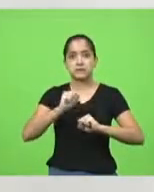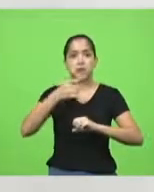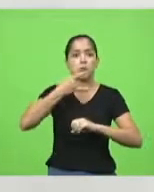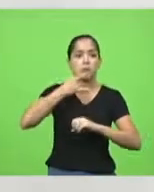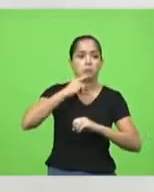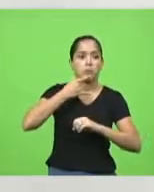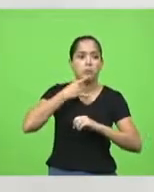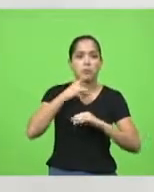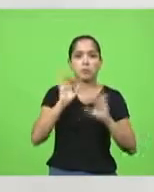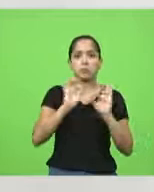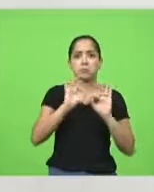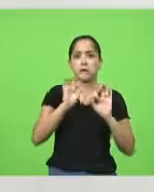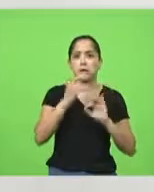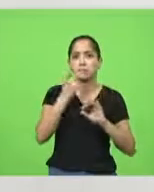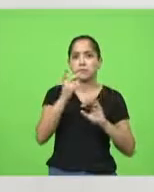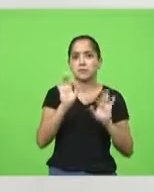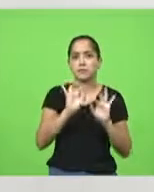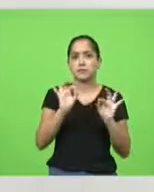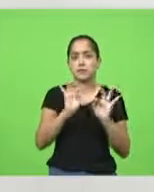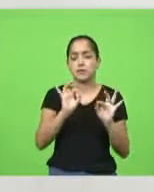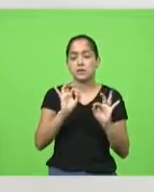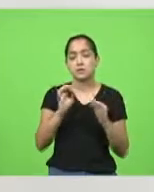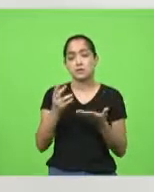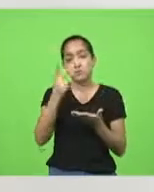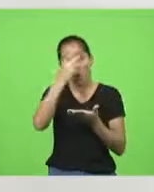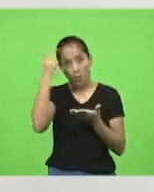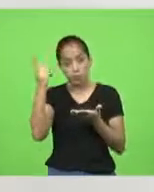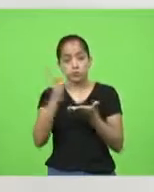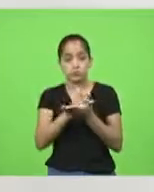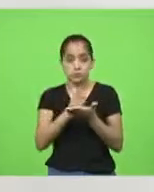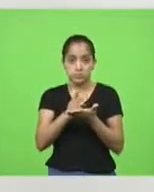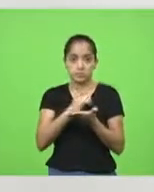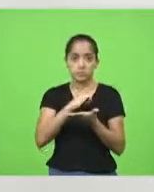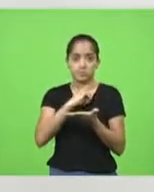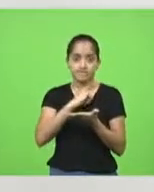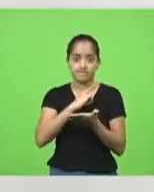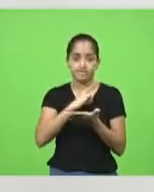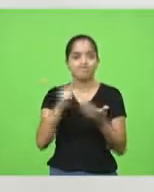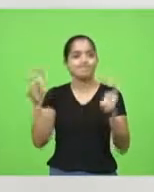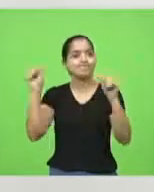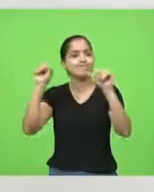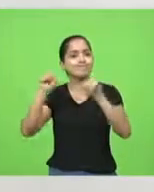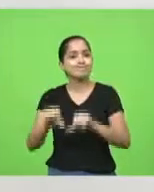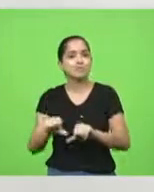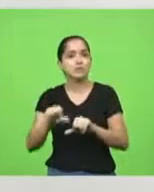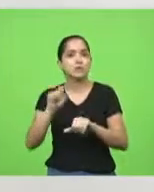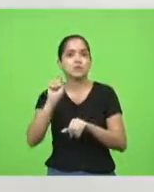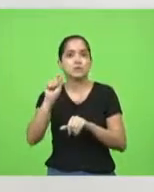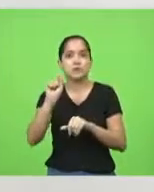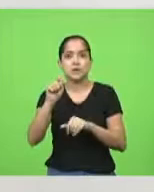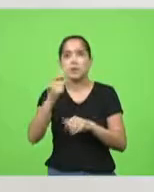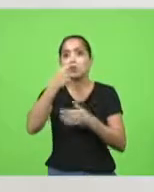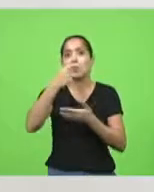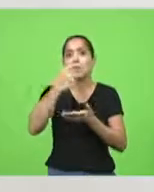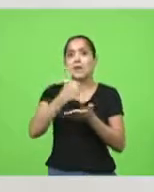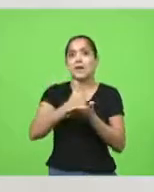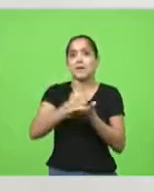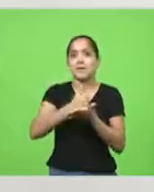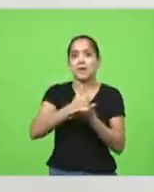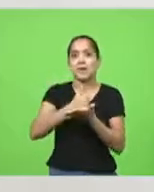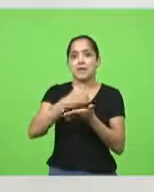nada. Tem gente, um dos piores problemas do brasileiro é a automedicação, e agora